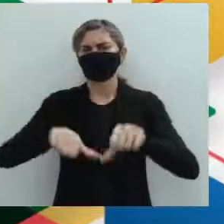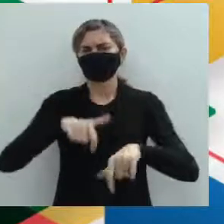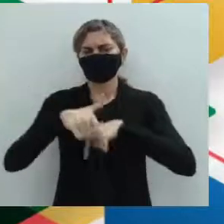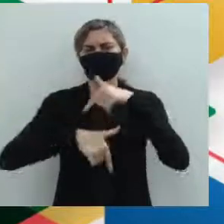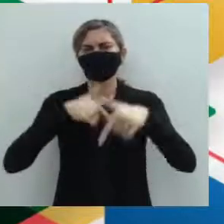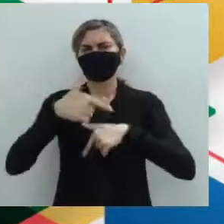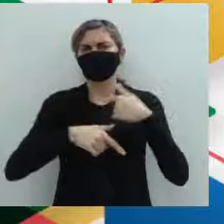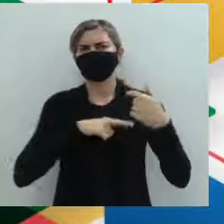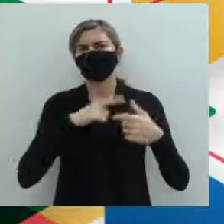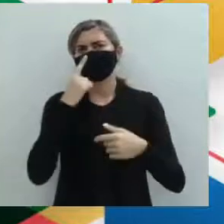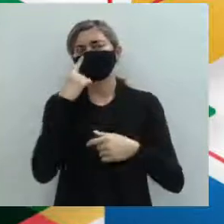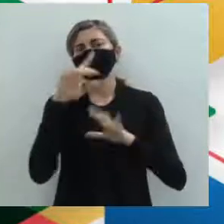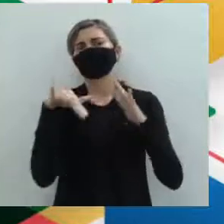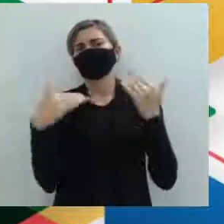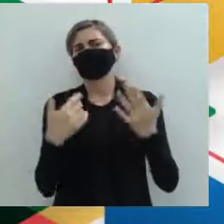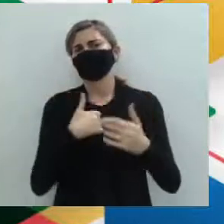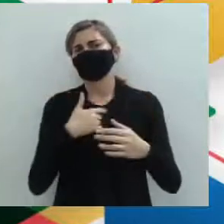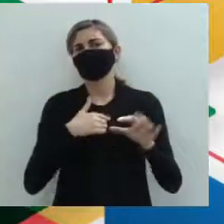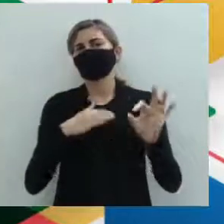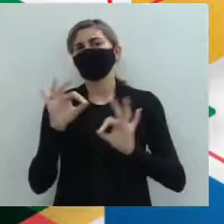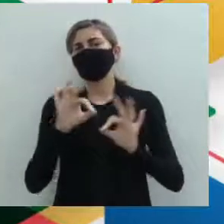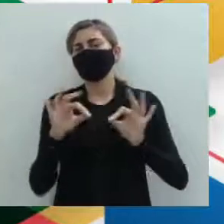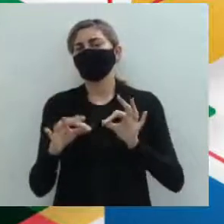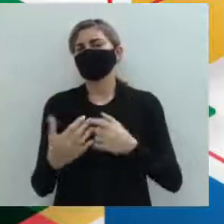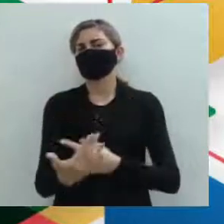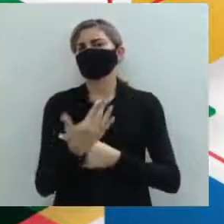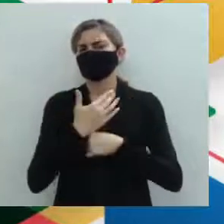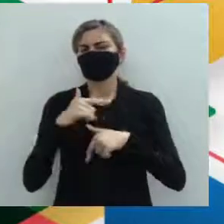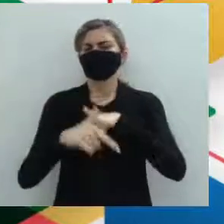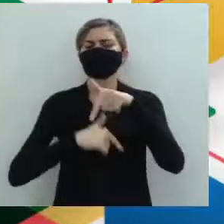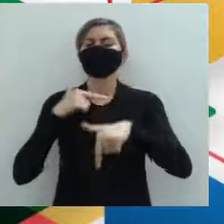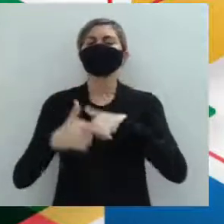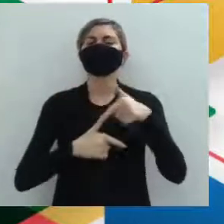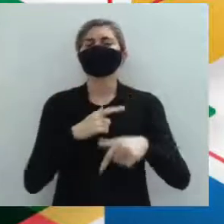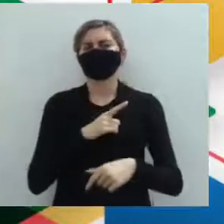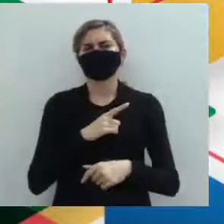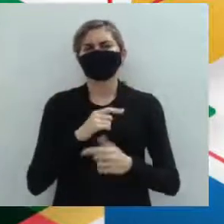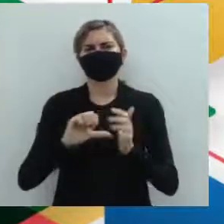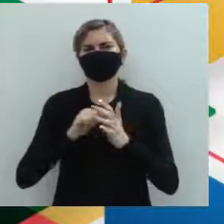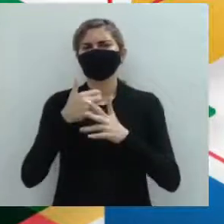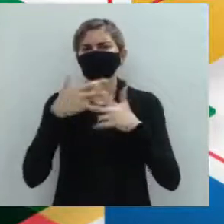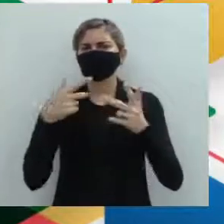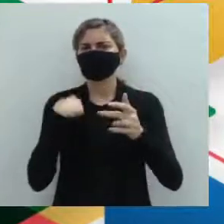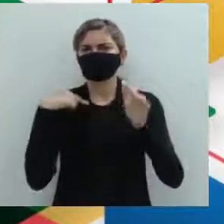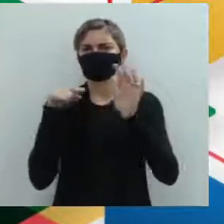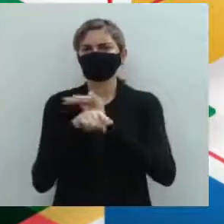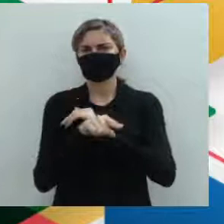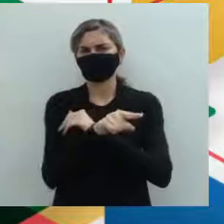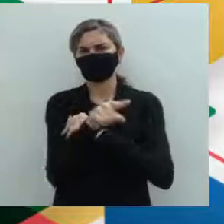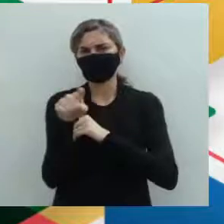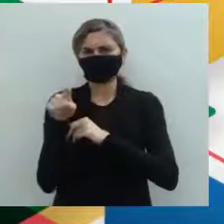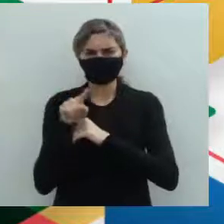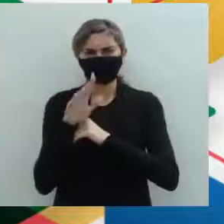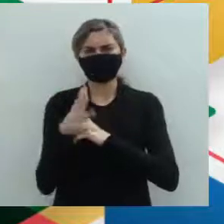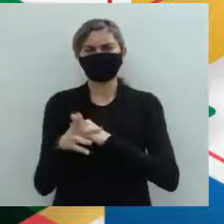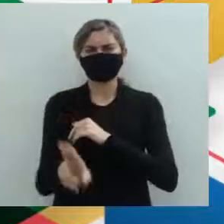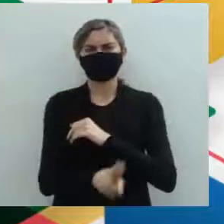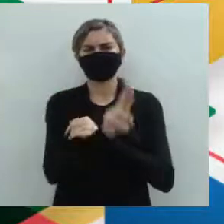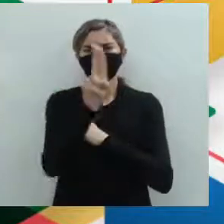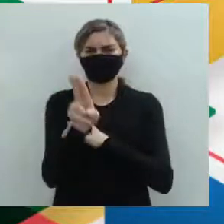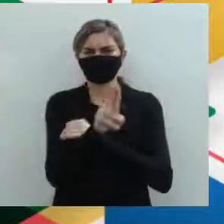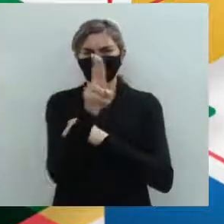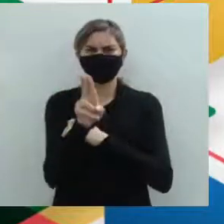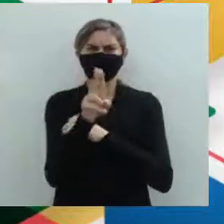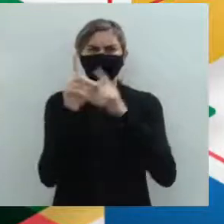escrito lá no cantinho. Então me arrume um emprego, não é? A primeira coisa que eu queria perguntar para vocês, porque a gente já tinha utilizado essa